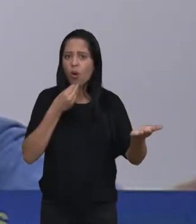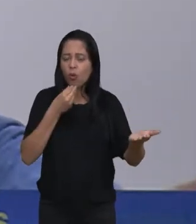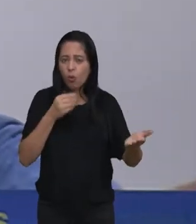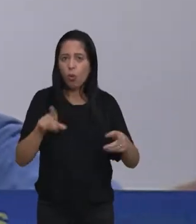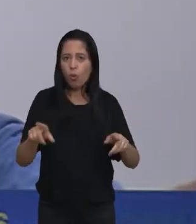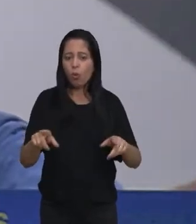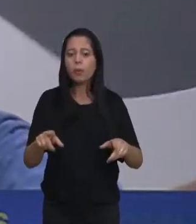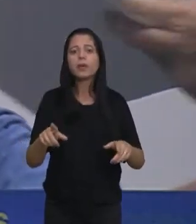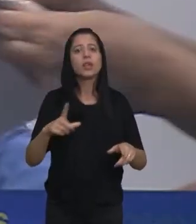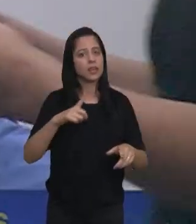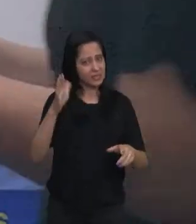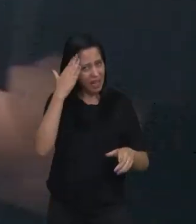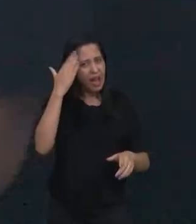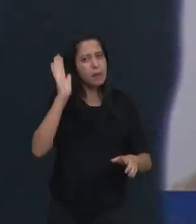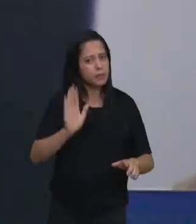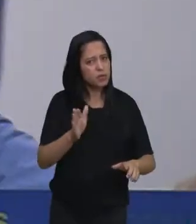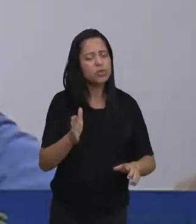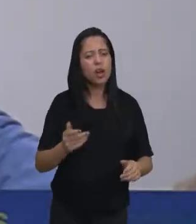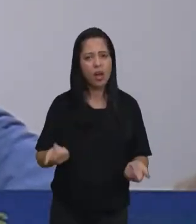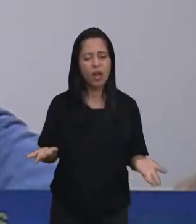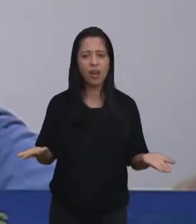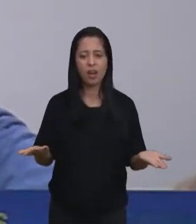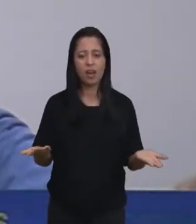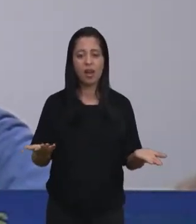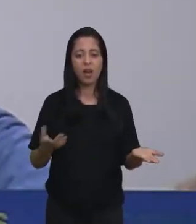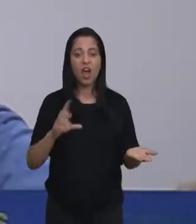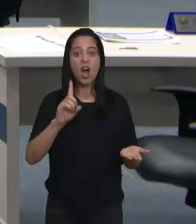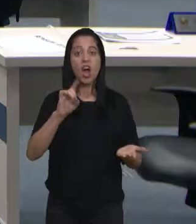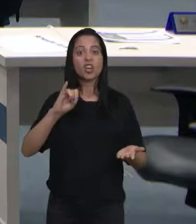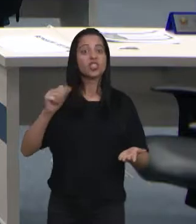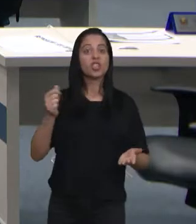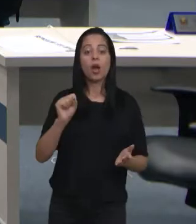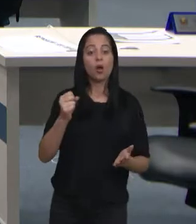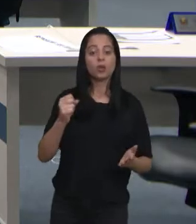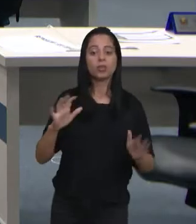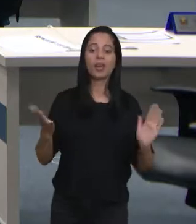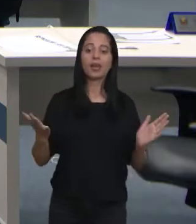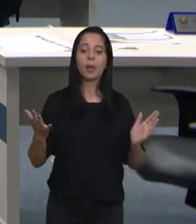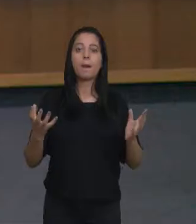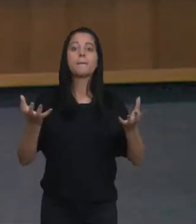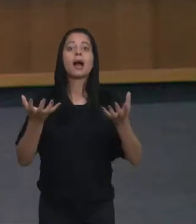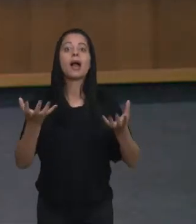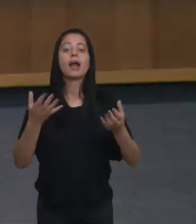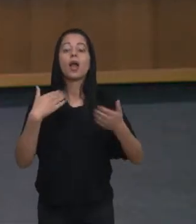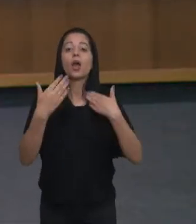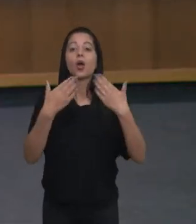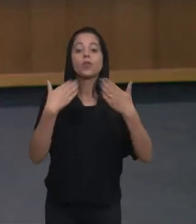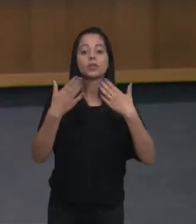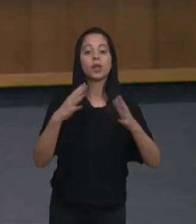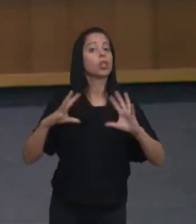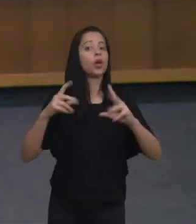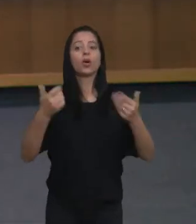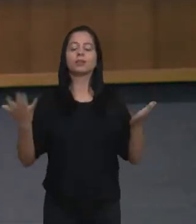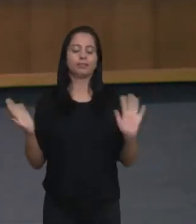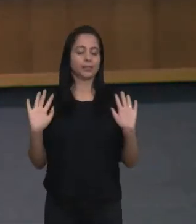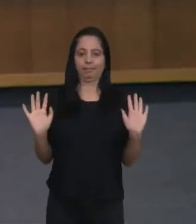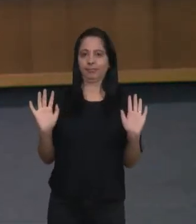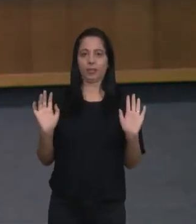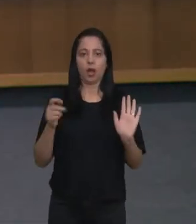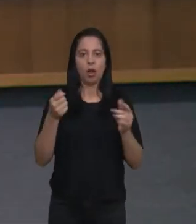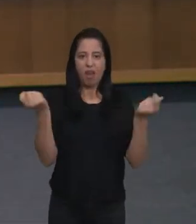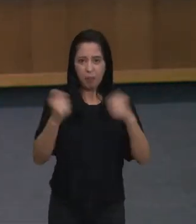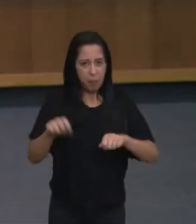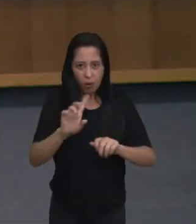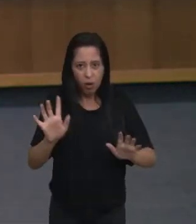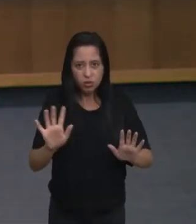Eu já tenho uma agenda com eles para o dia 8. Então, ele gostaria de conversar com todos os vereadores. Não é possível, então, senhor vereador,